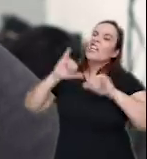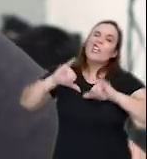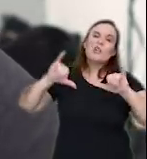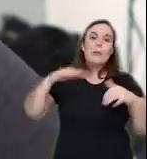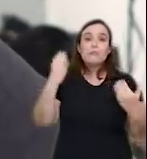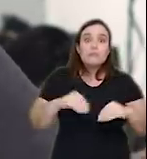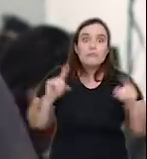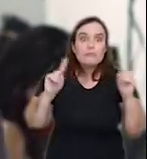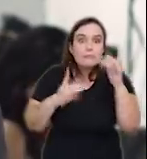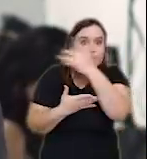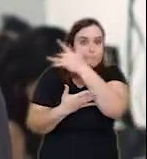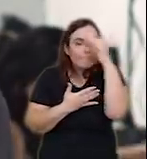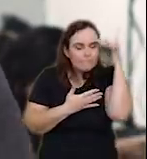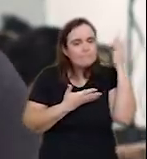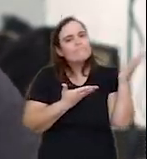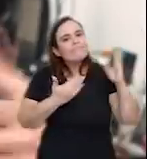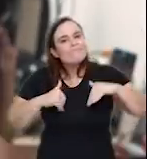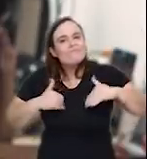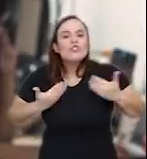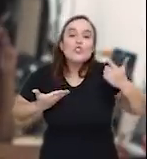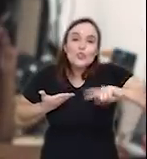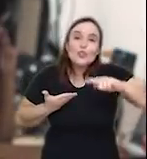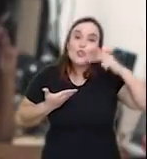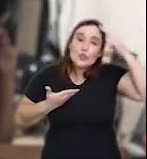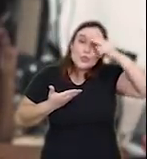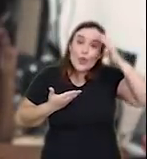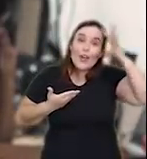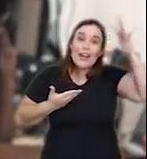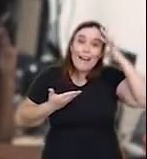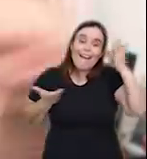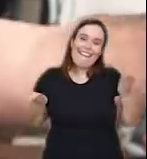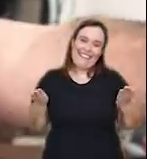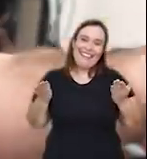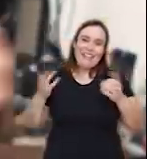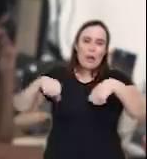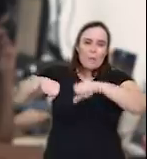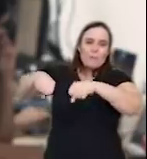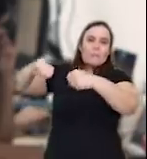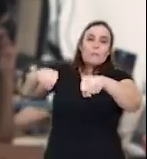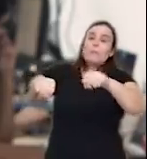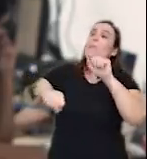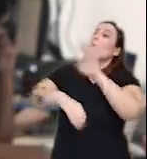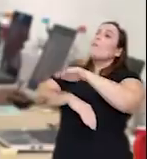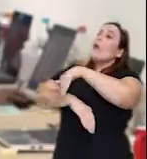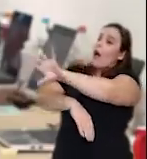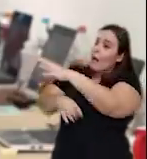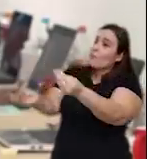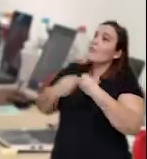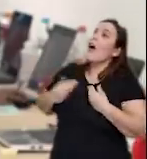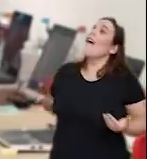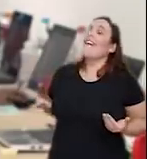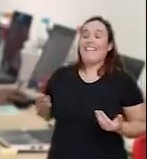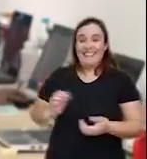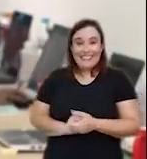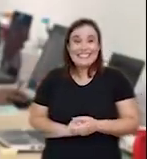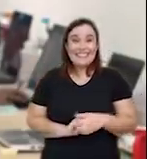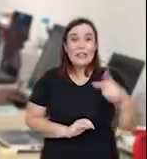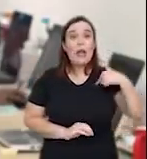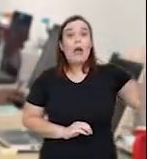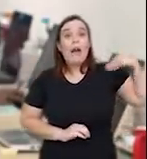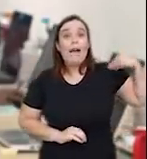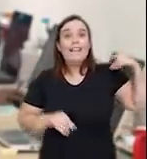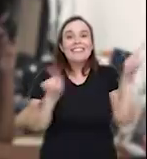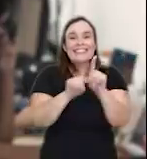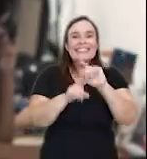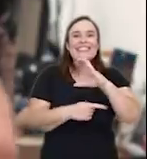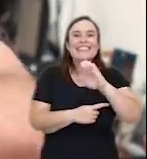e você me fazendo as pessoas de fato voltarem a sonhar essa coisa do cara parar o Paulo Gallo e pedir daqui uma vez em quantas vezes eu não tô sendo parado